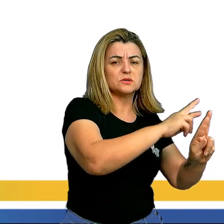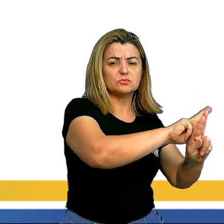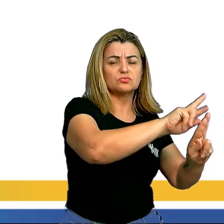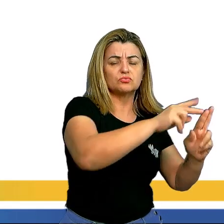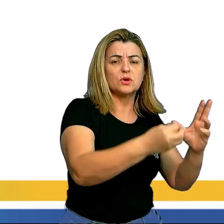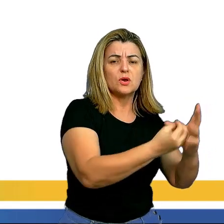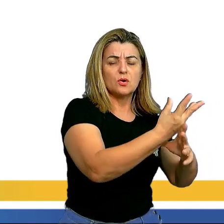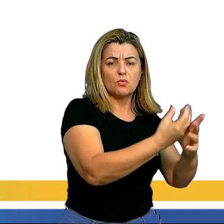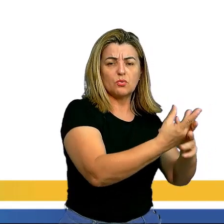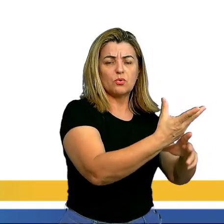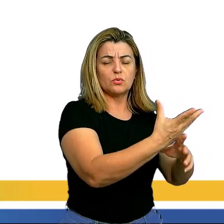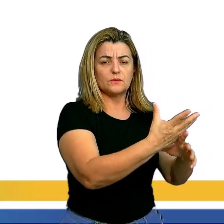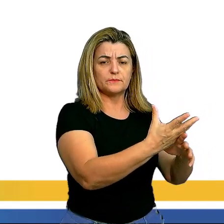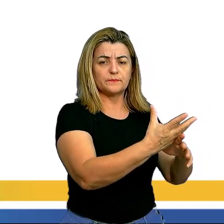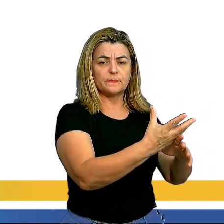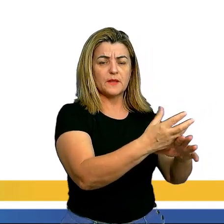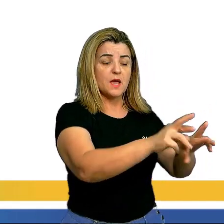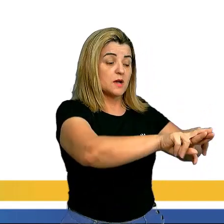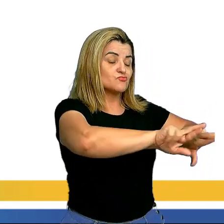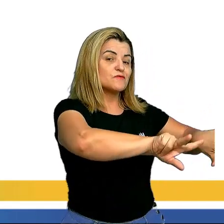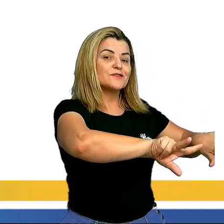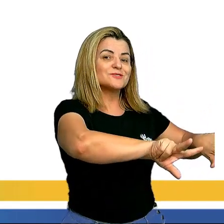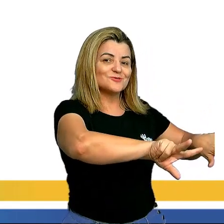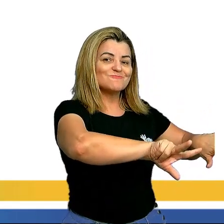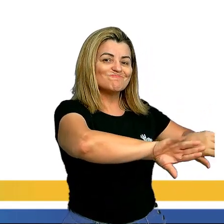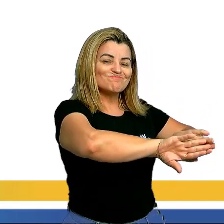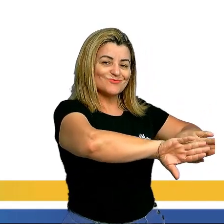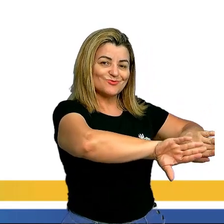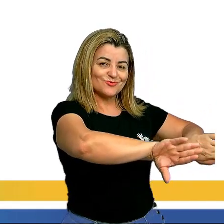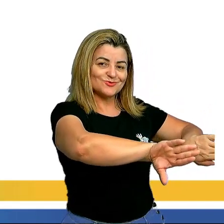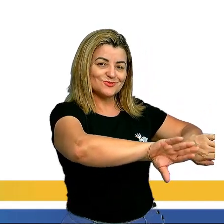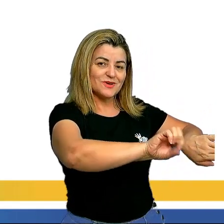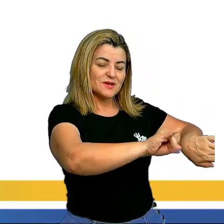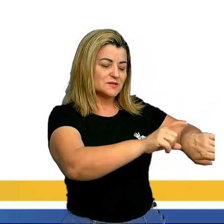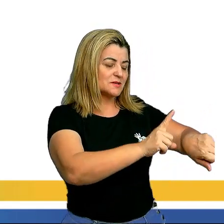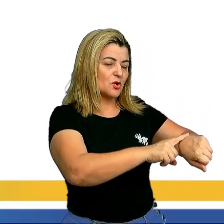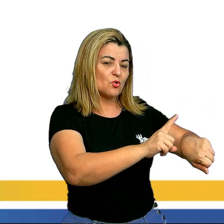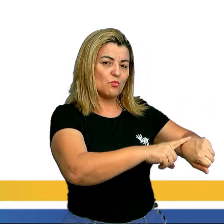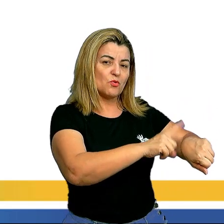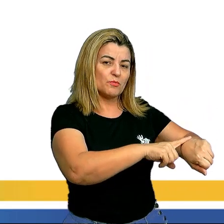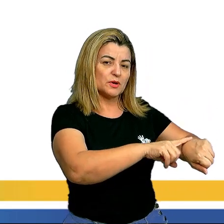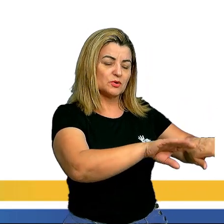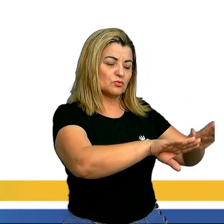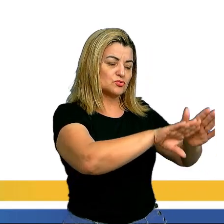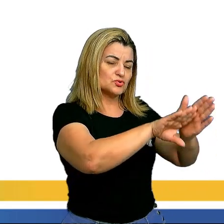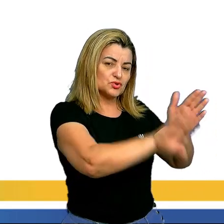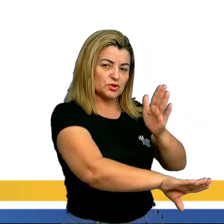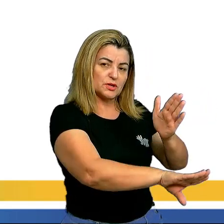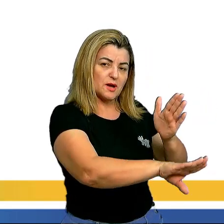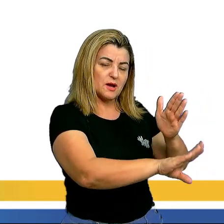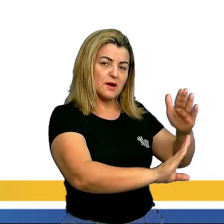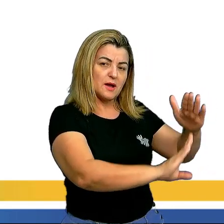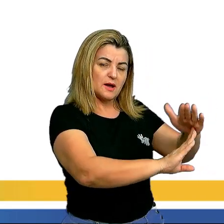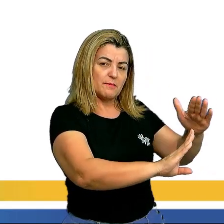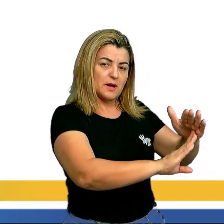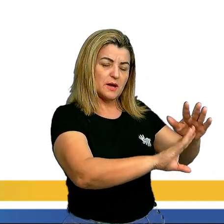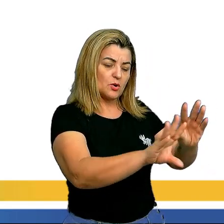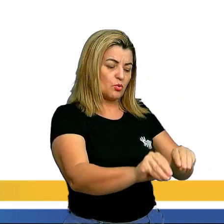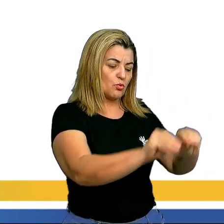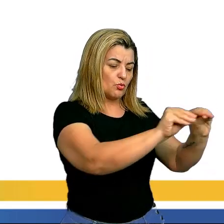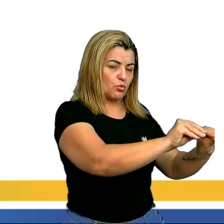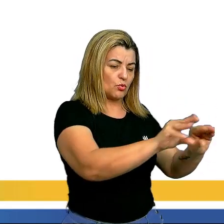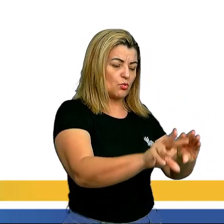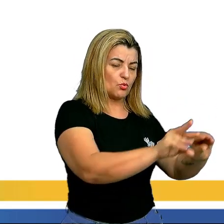natural, que se diferenciou. Porque se em algum momento eu tirar essa barreira e colocar os dois no mesmo